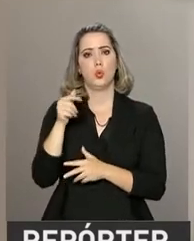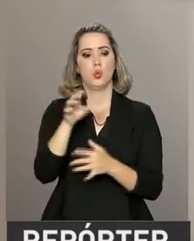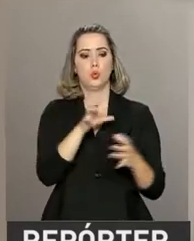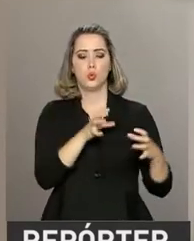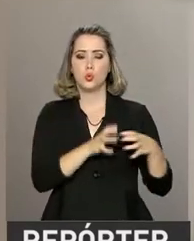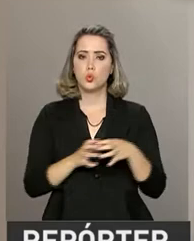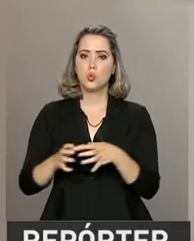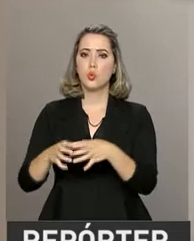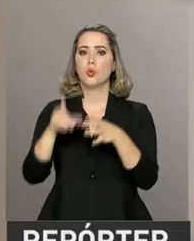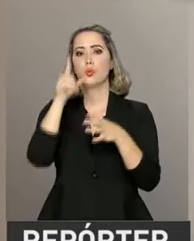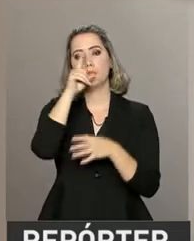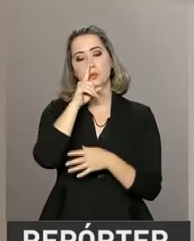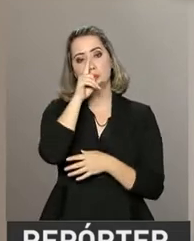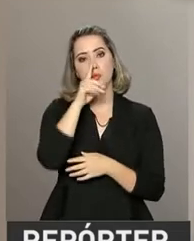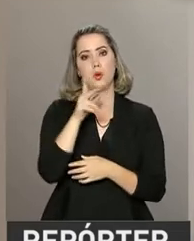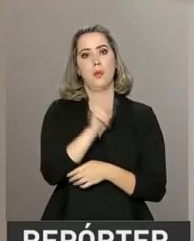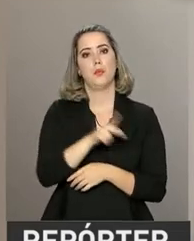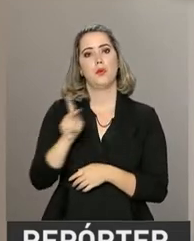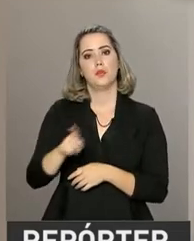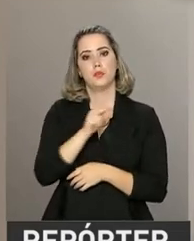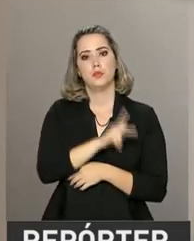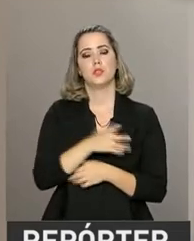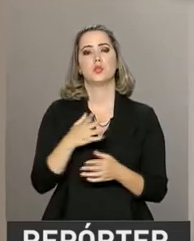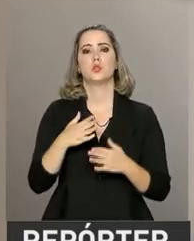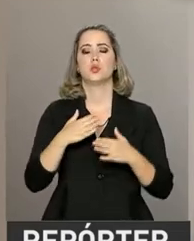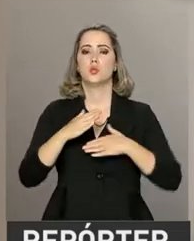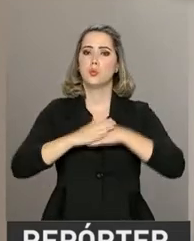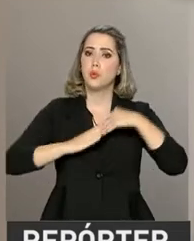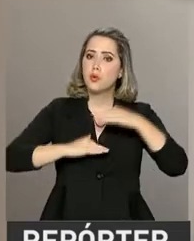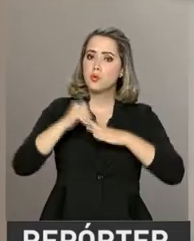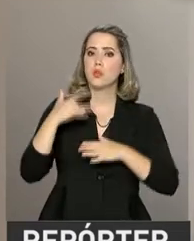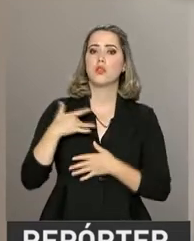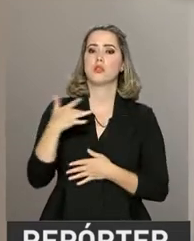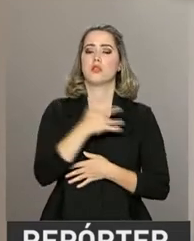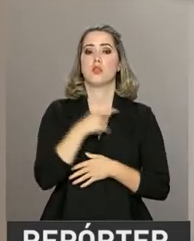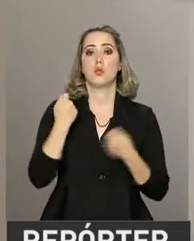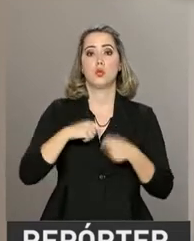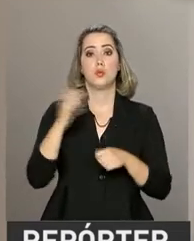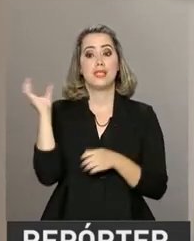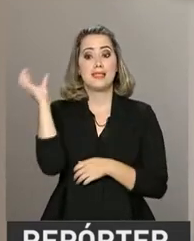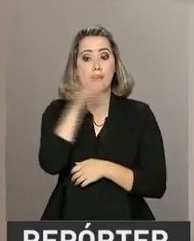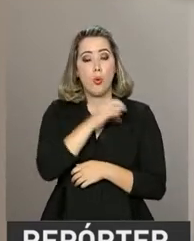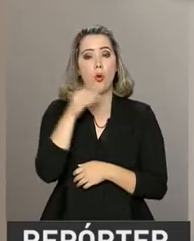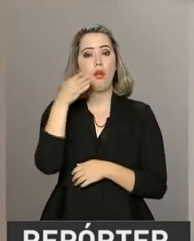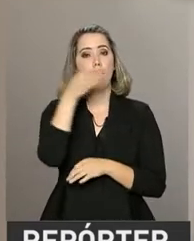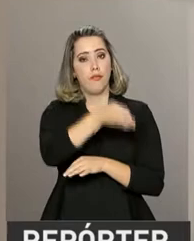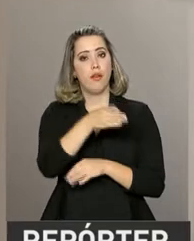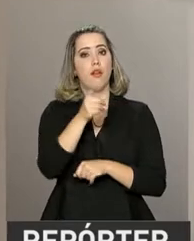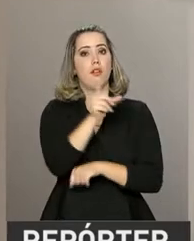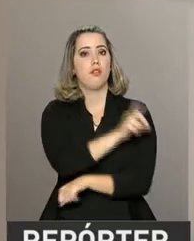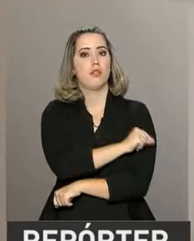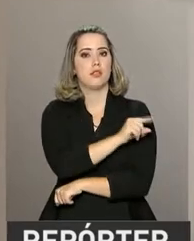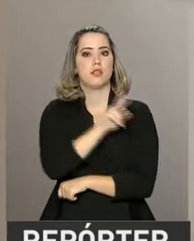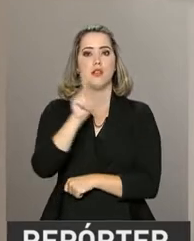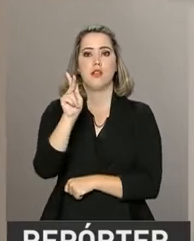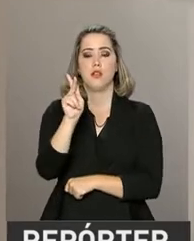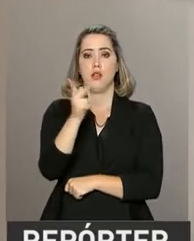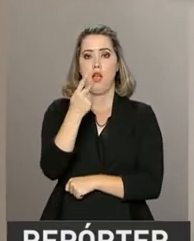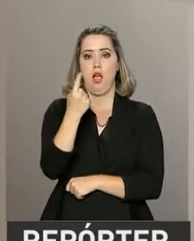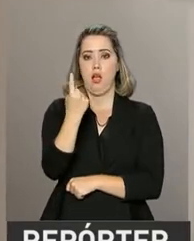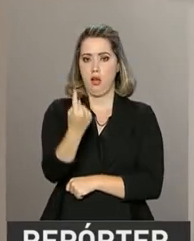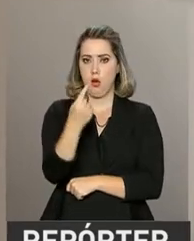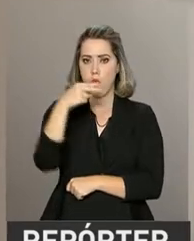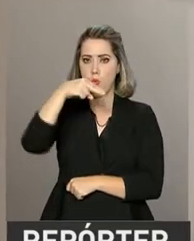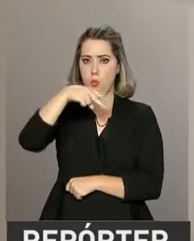professores profissionais de saúde devem concorrer aos postos de saúde vacinação da gripe h1n1 este